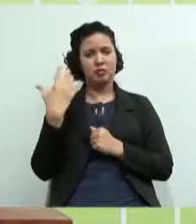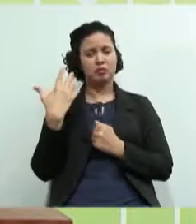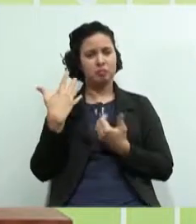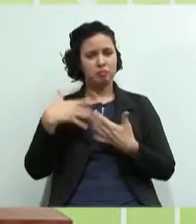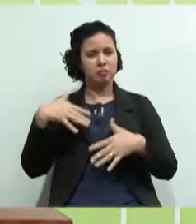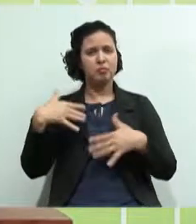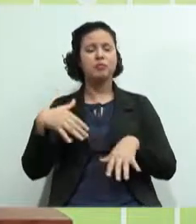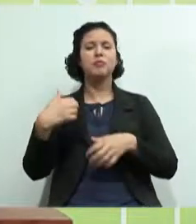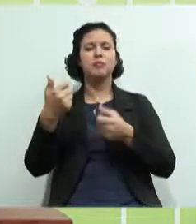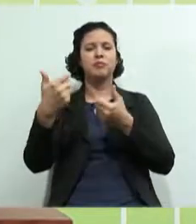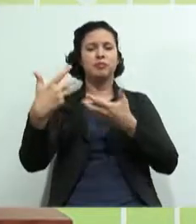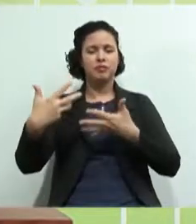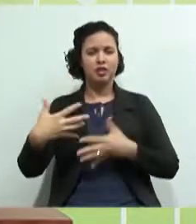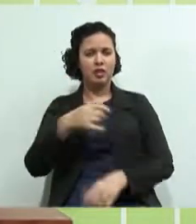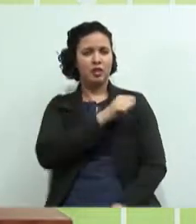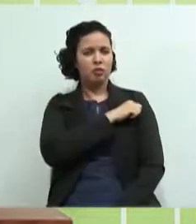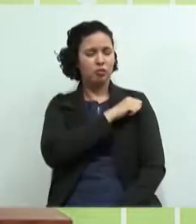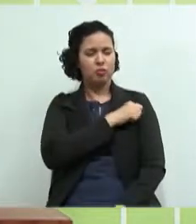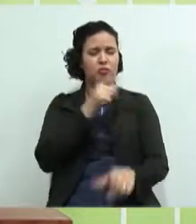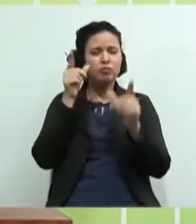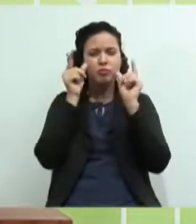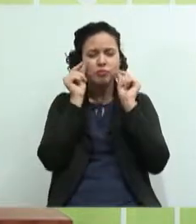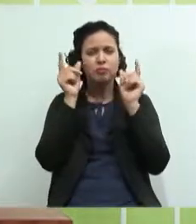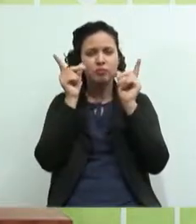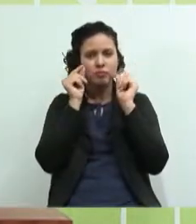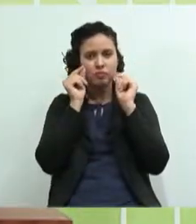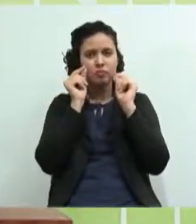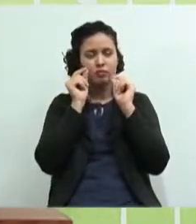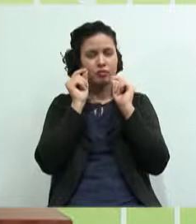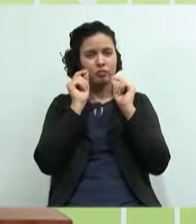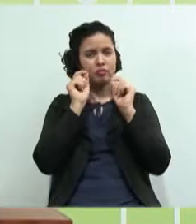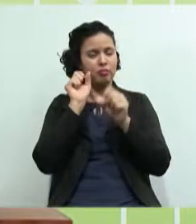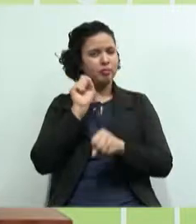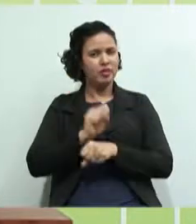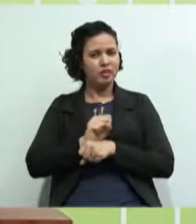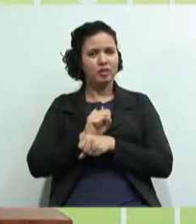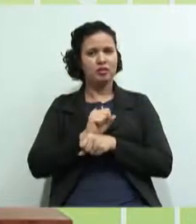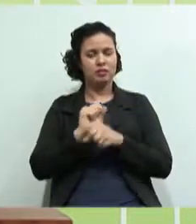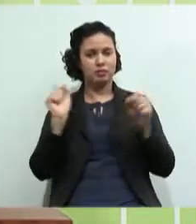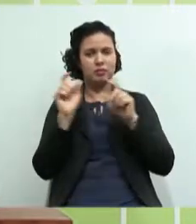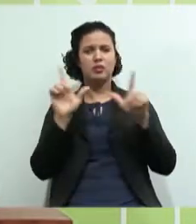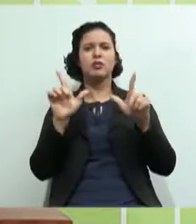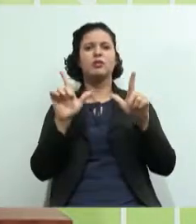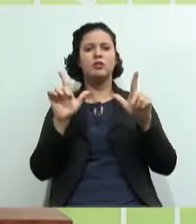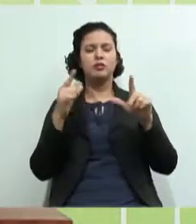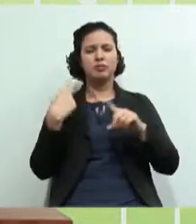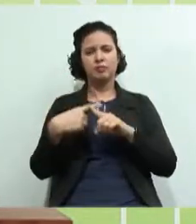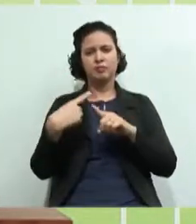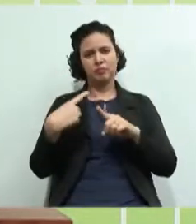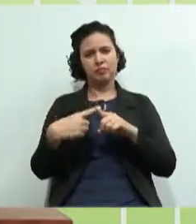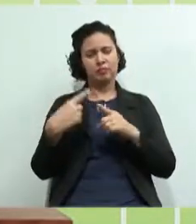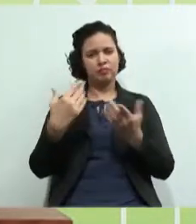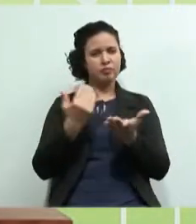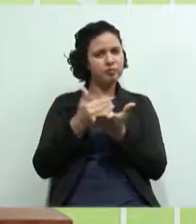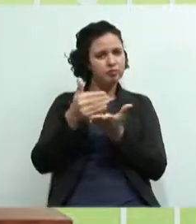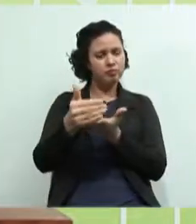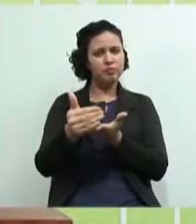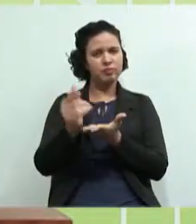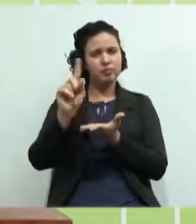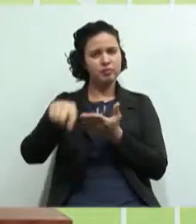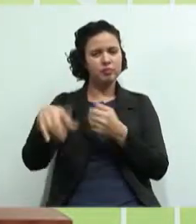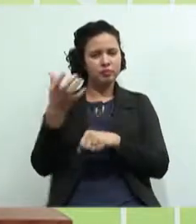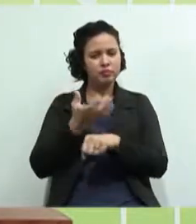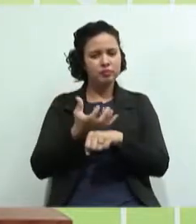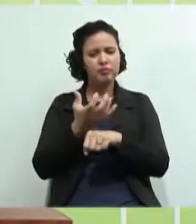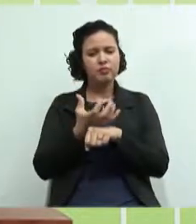viu? Aluno que está aí querendo dormir, meu querido, ó, para com isso, tá? Vamos acordar porque nós estamos começando a nossa